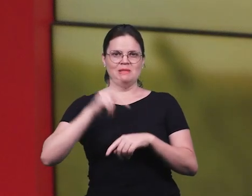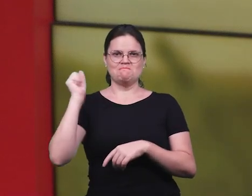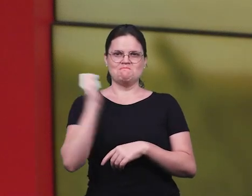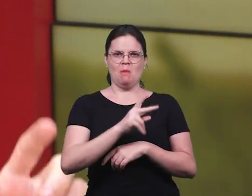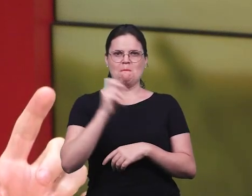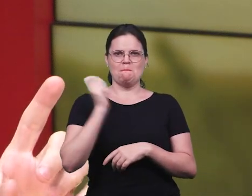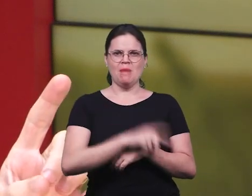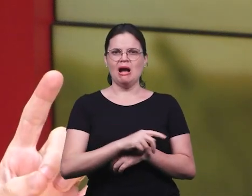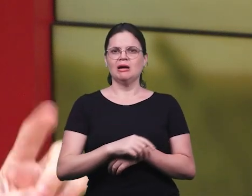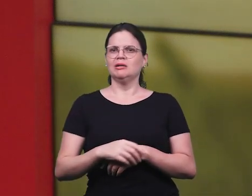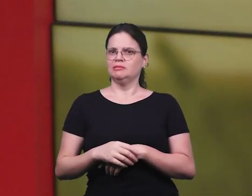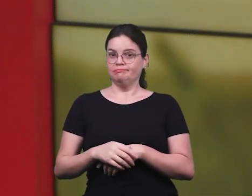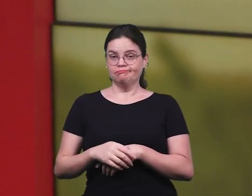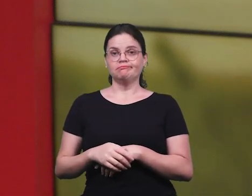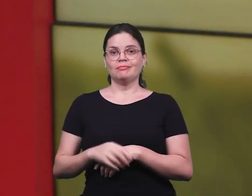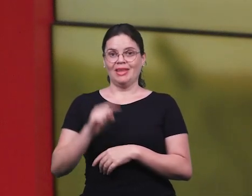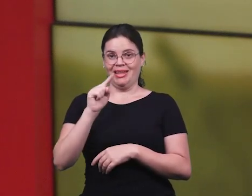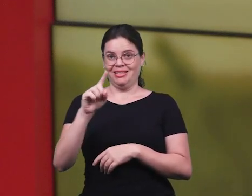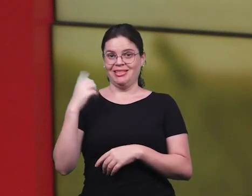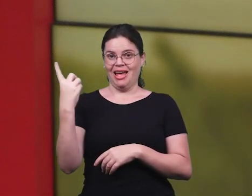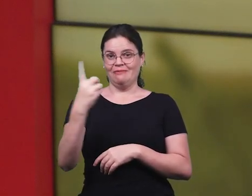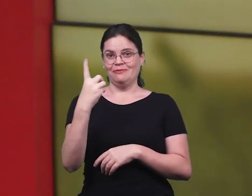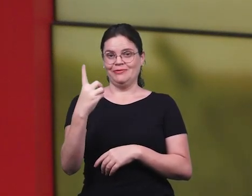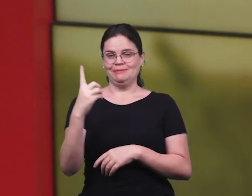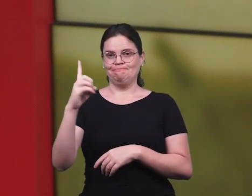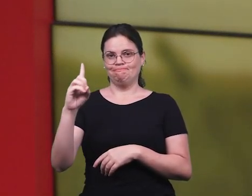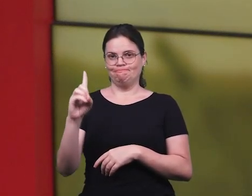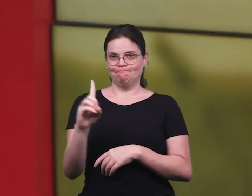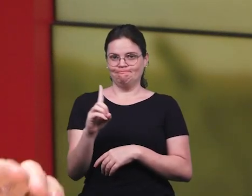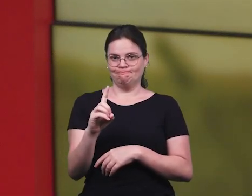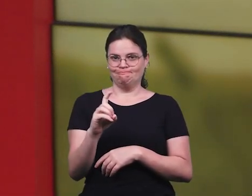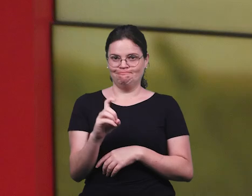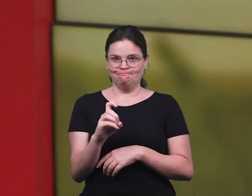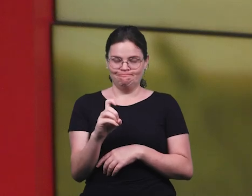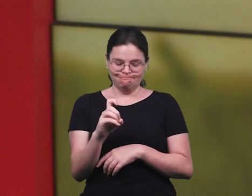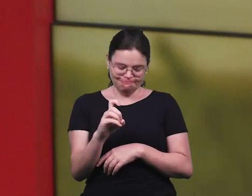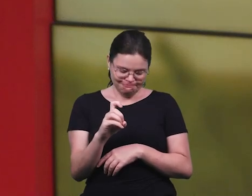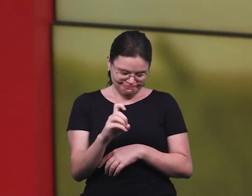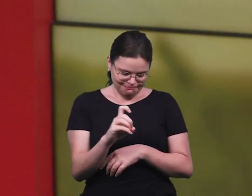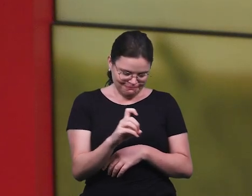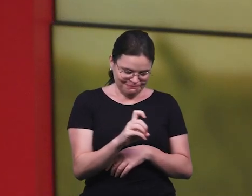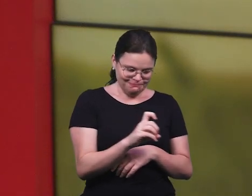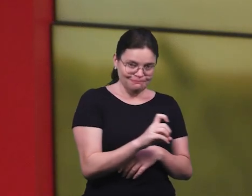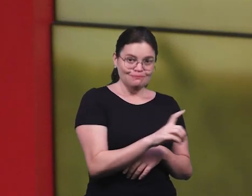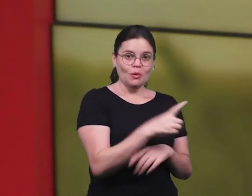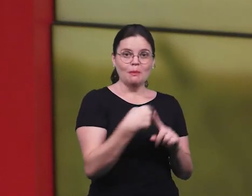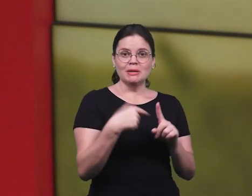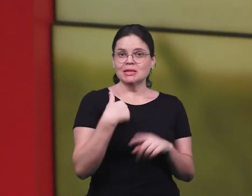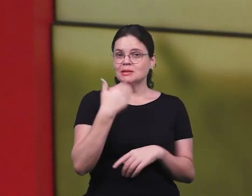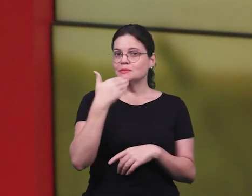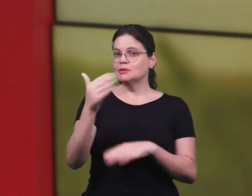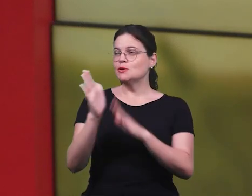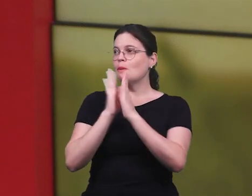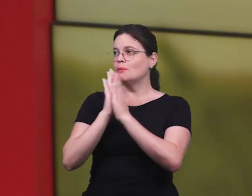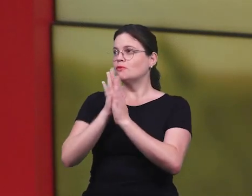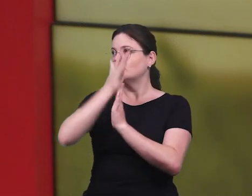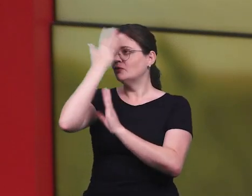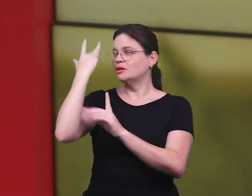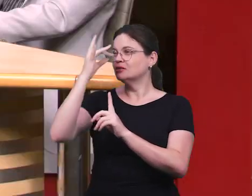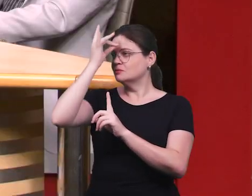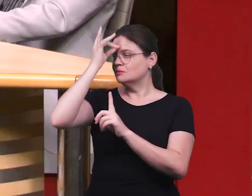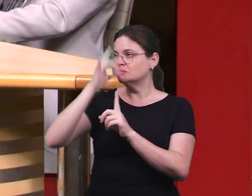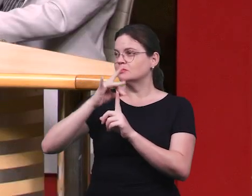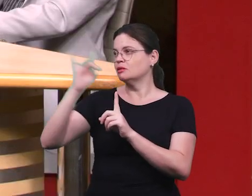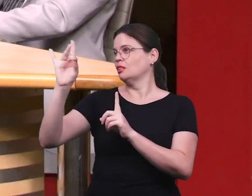trono. Mas uma coisa era importante, o espírito de profecia, ele pediu que Deus não tirasse do coração dele.